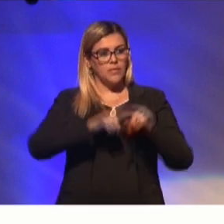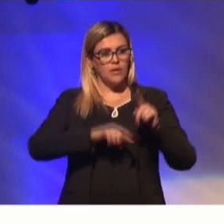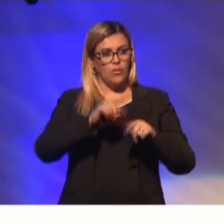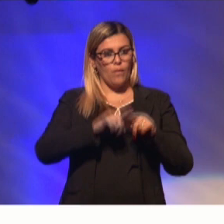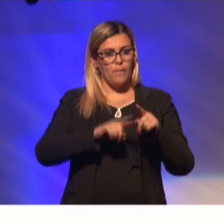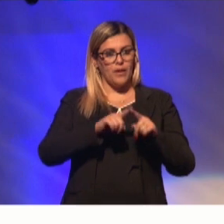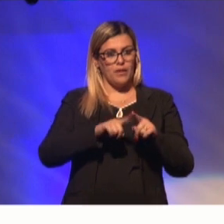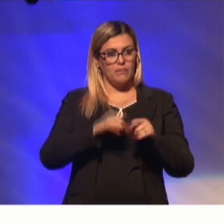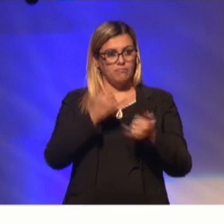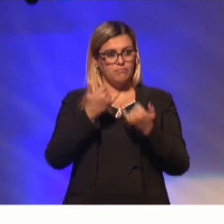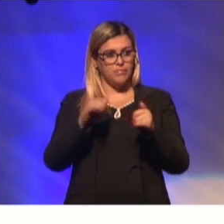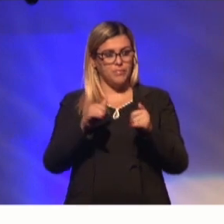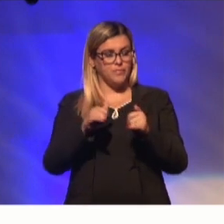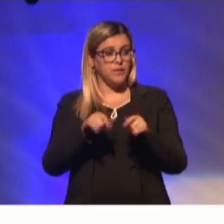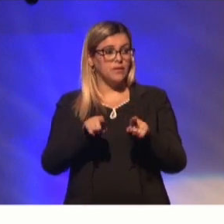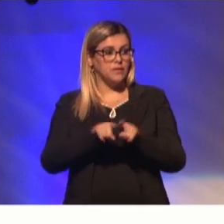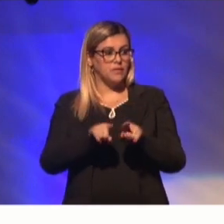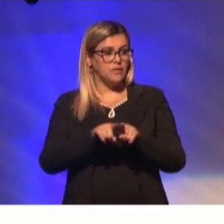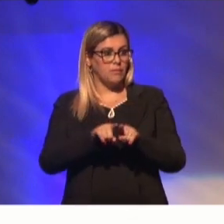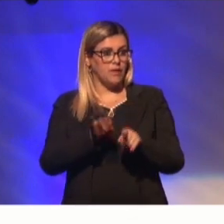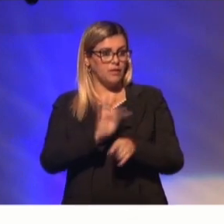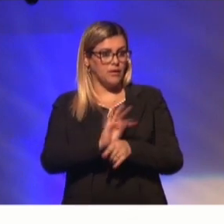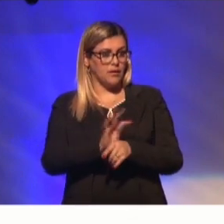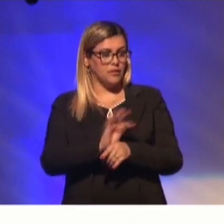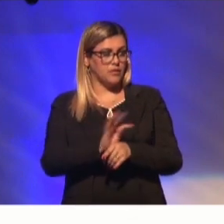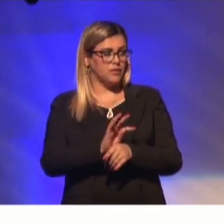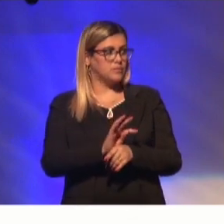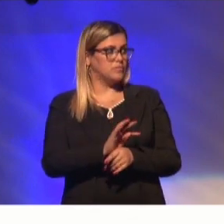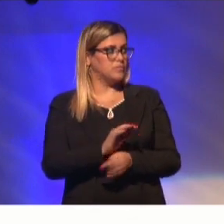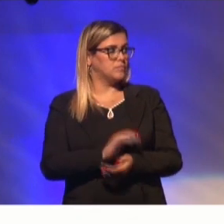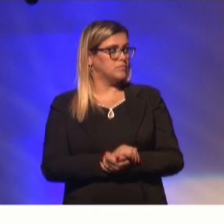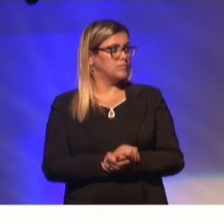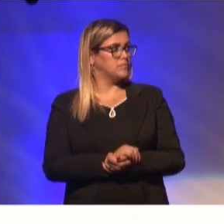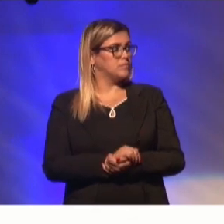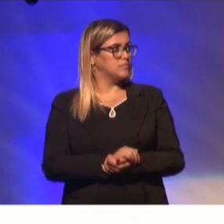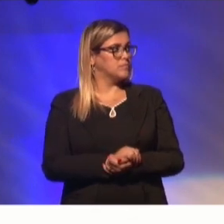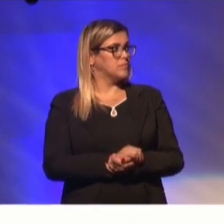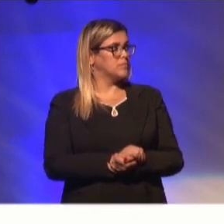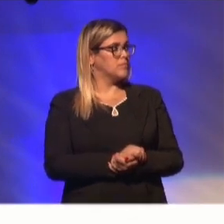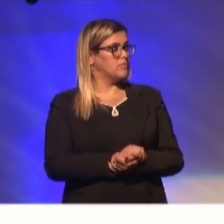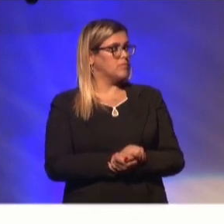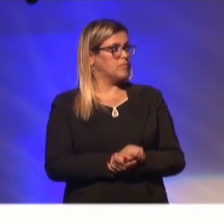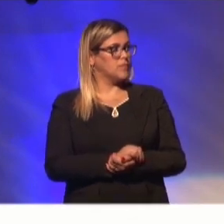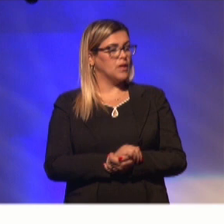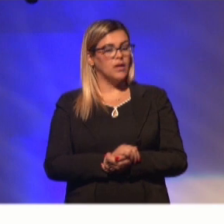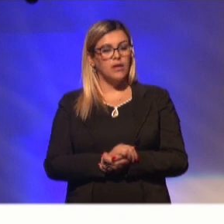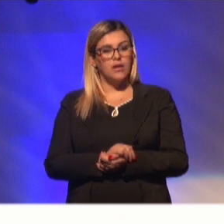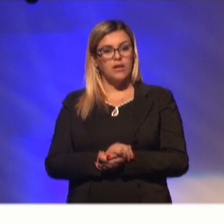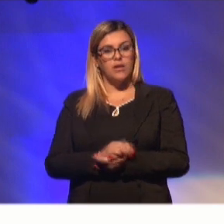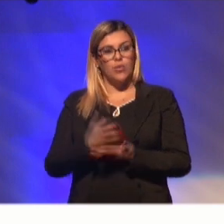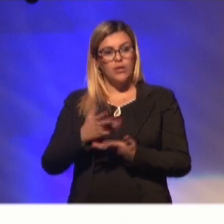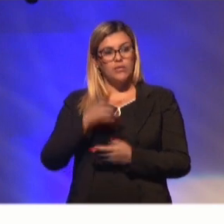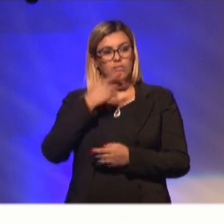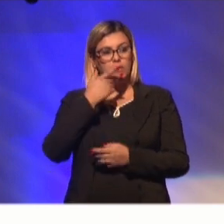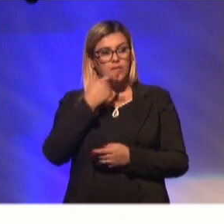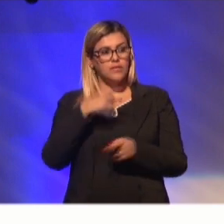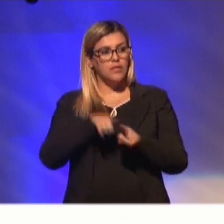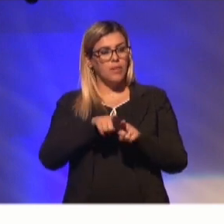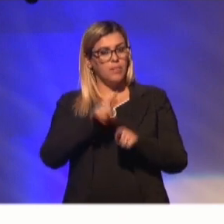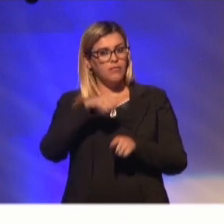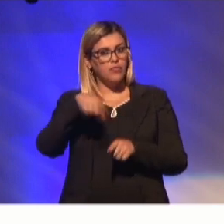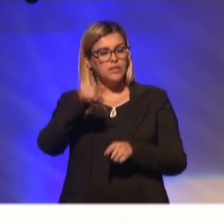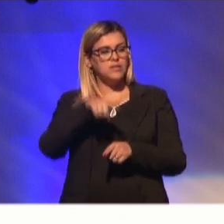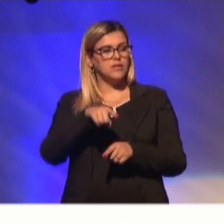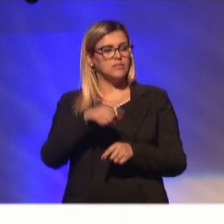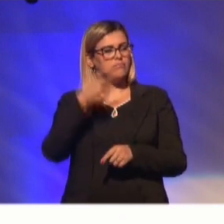por terapia por choque e a aplicação da técnica. Bem, quase acabando já, eu quero deixar de